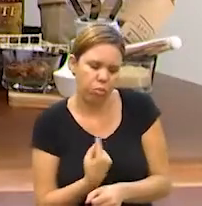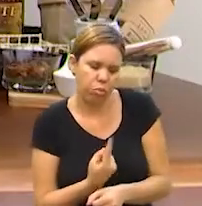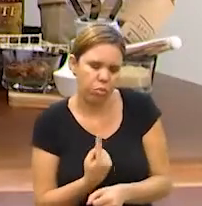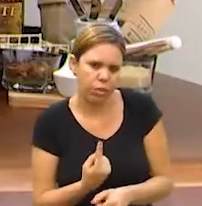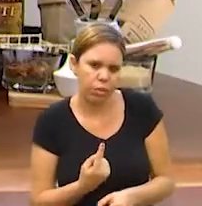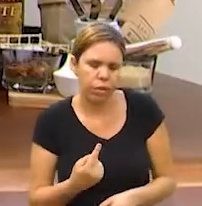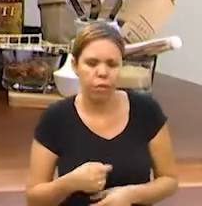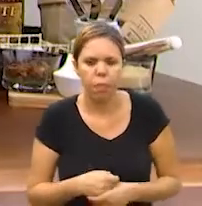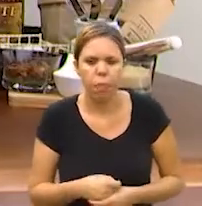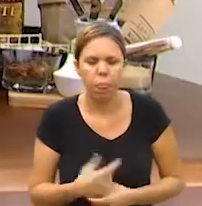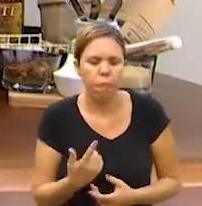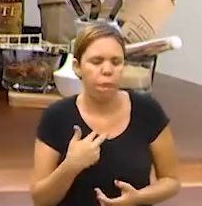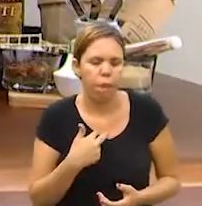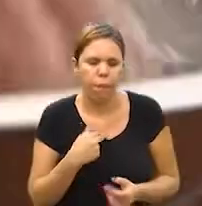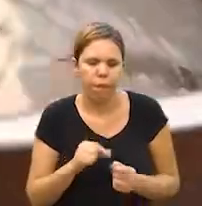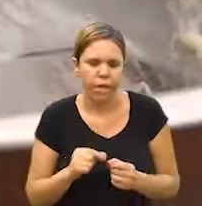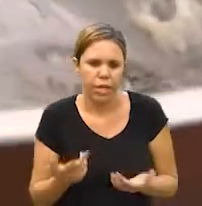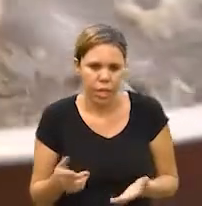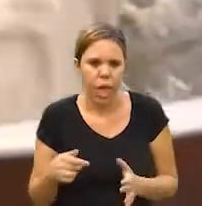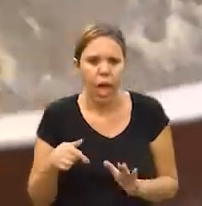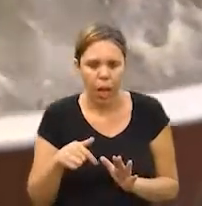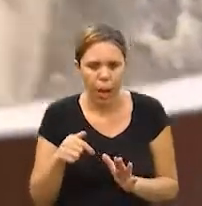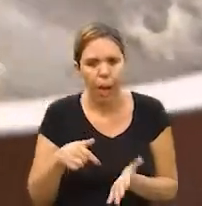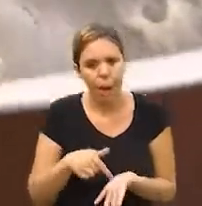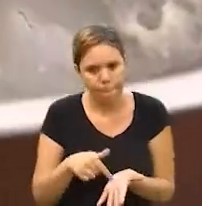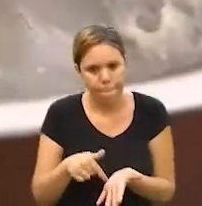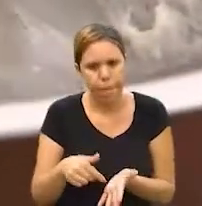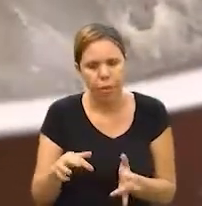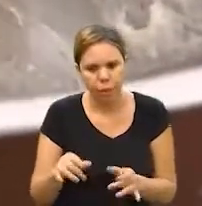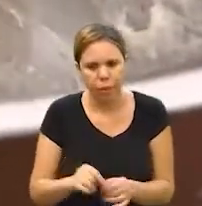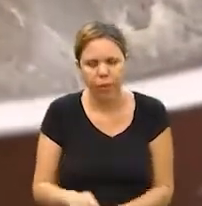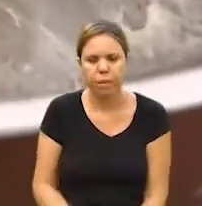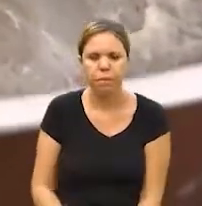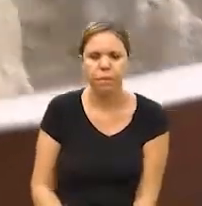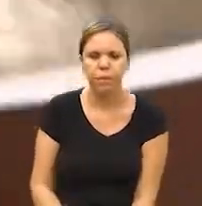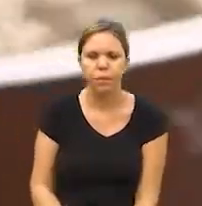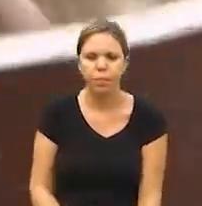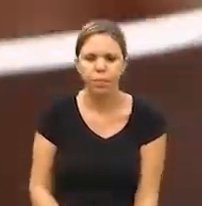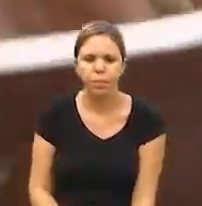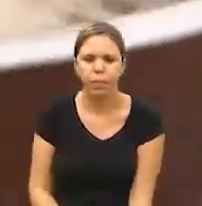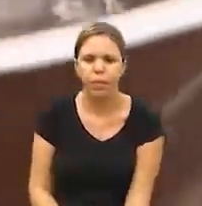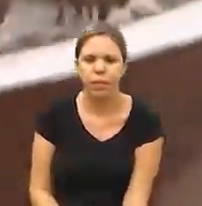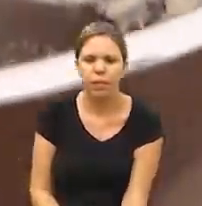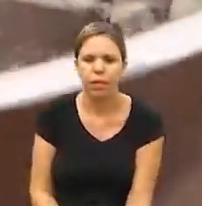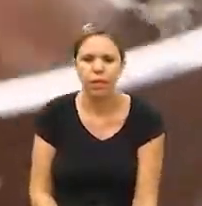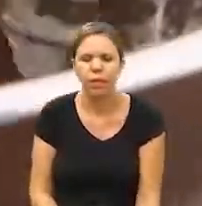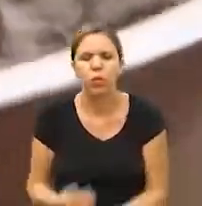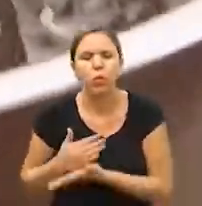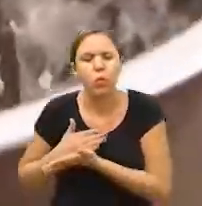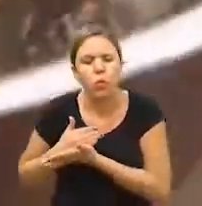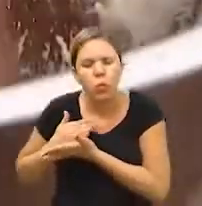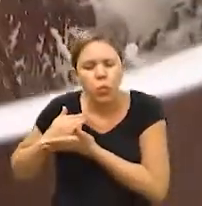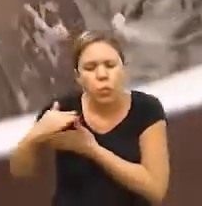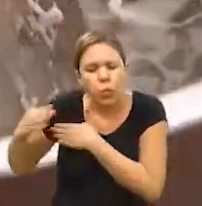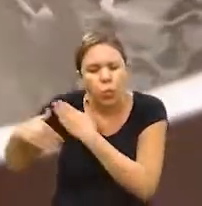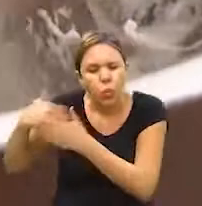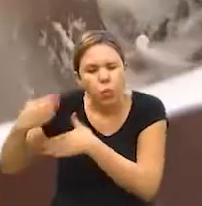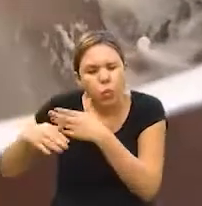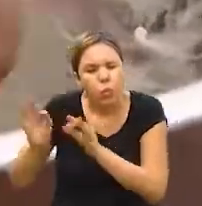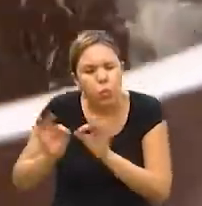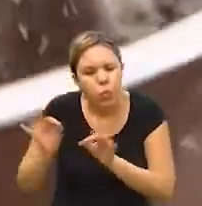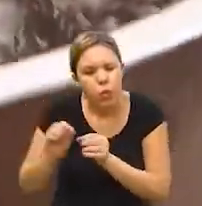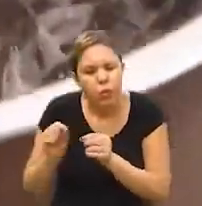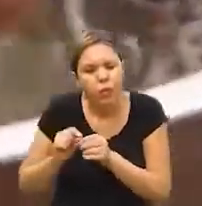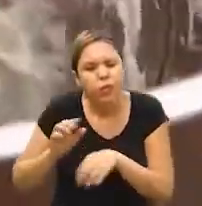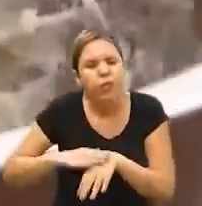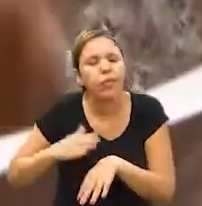nenhum, porque esse pão... Dá pra fazer na mão. Esse pão, a ideia é resgatar... O início dos pães mesmo, de como eles eram feitos. Que é